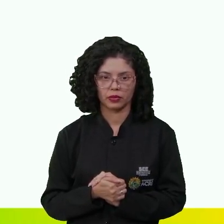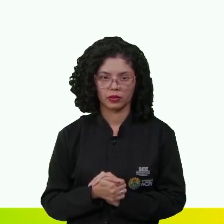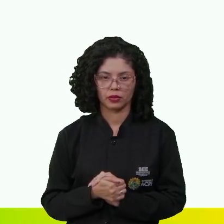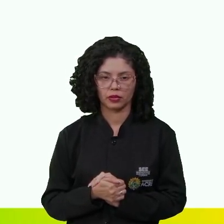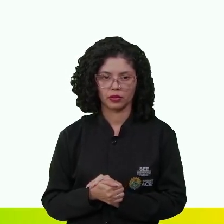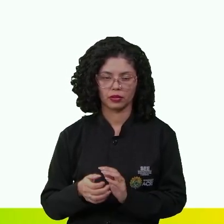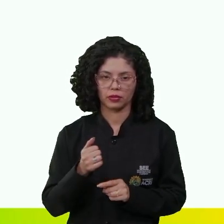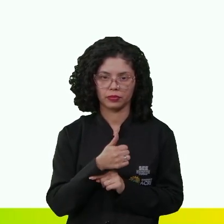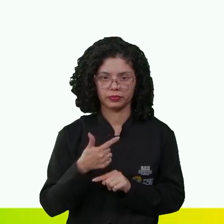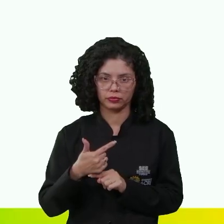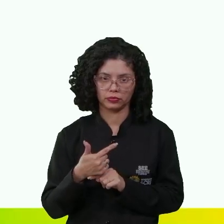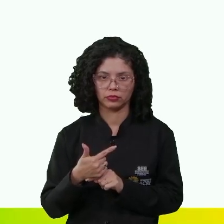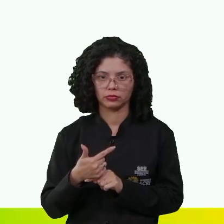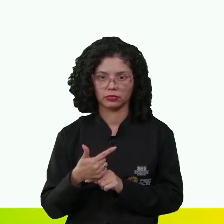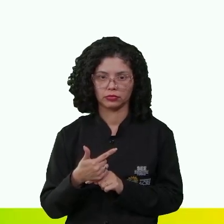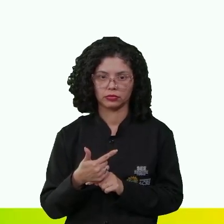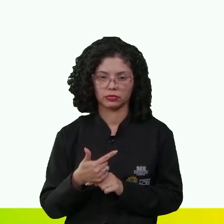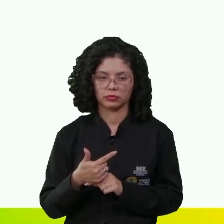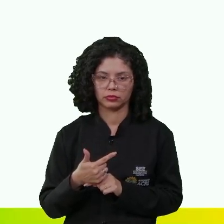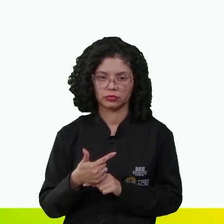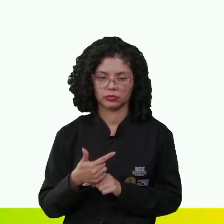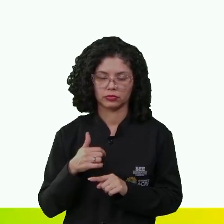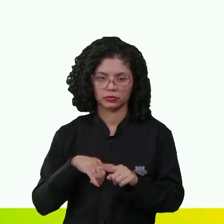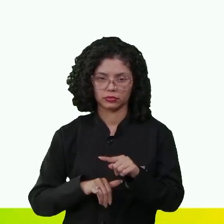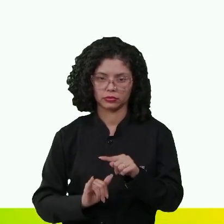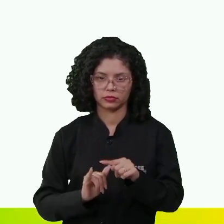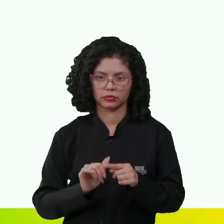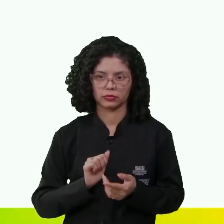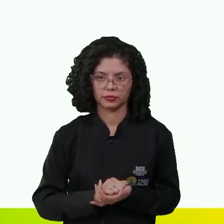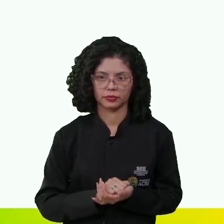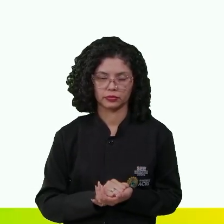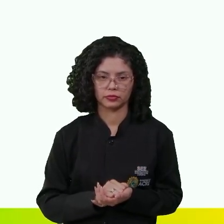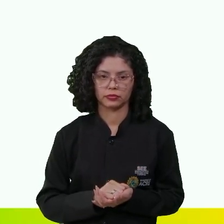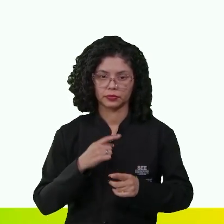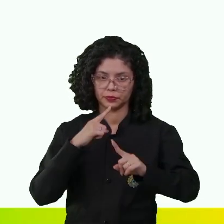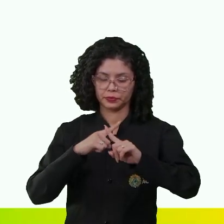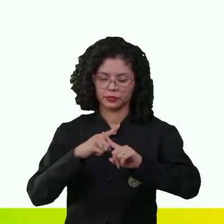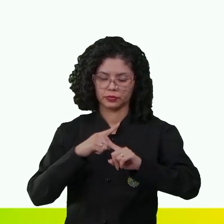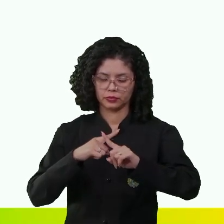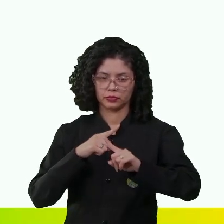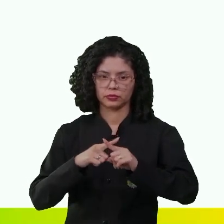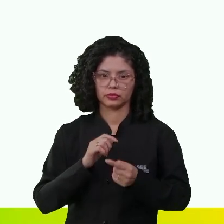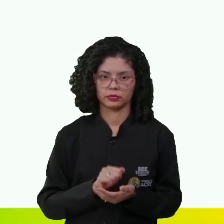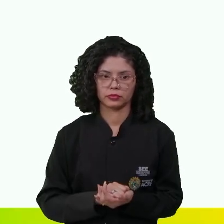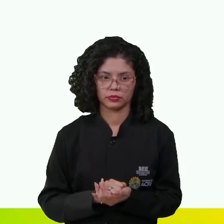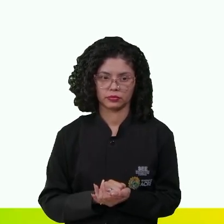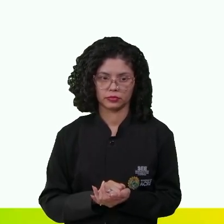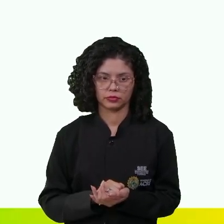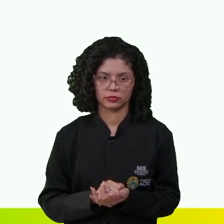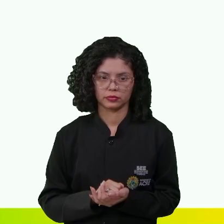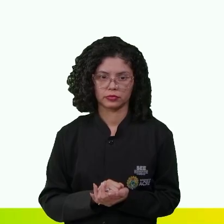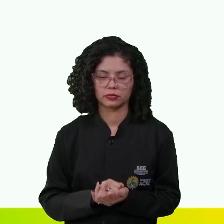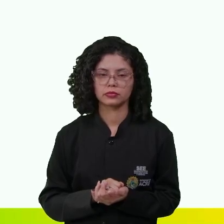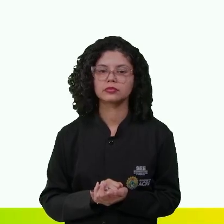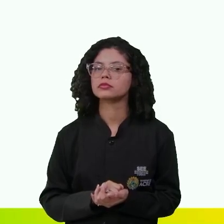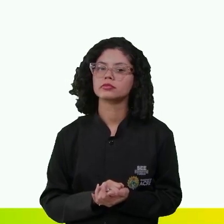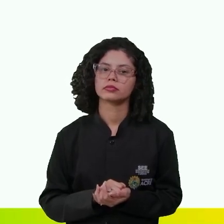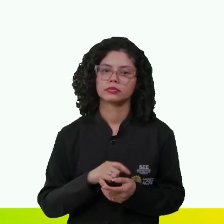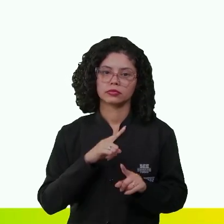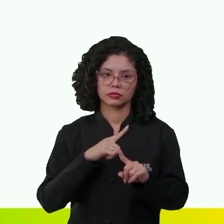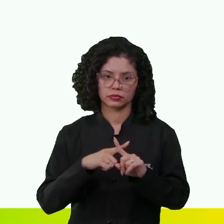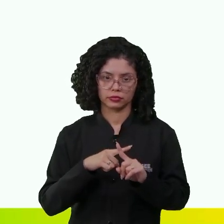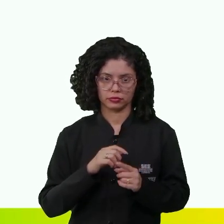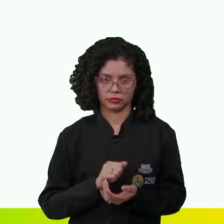como 12 está para Y. Multiplicando de maneira cruzada, vamos multiplicar